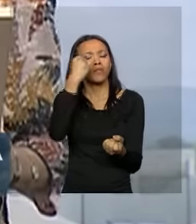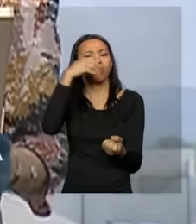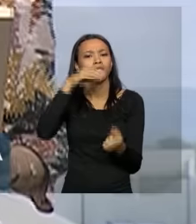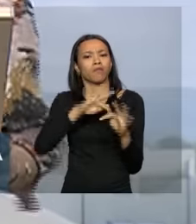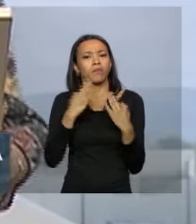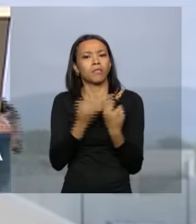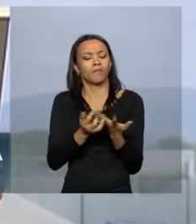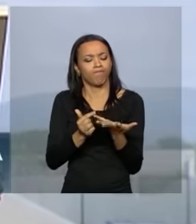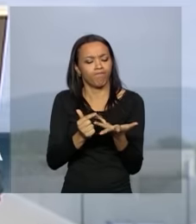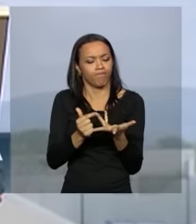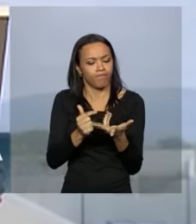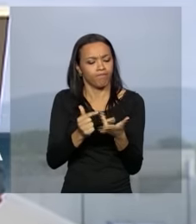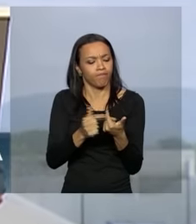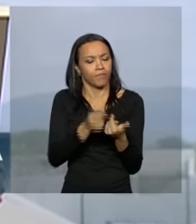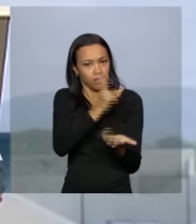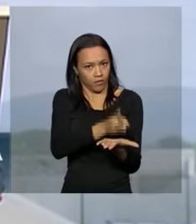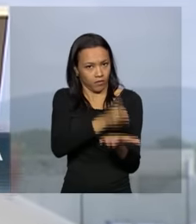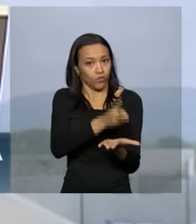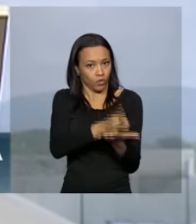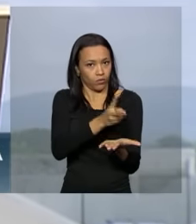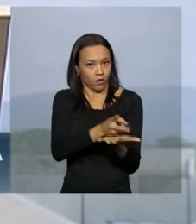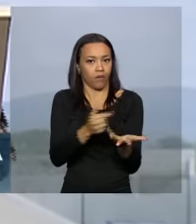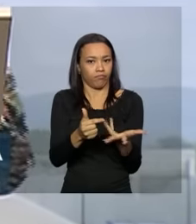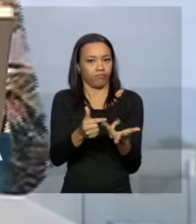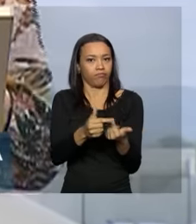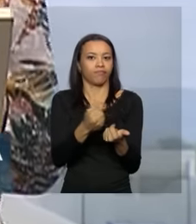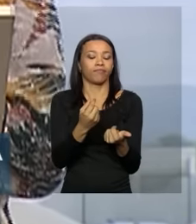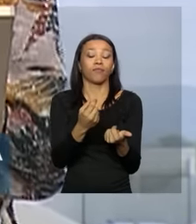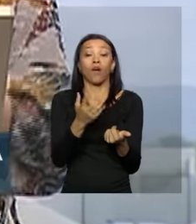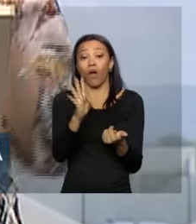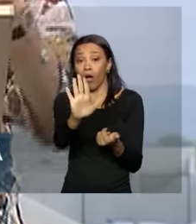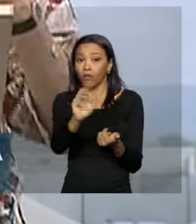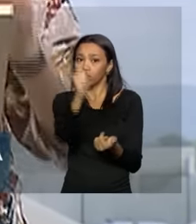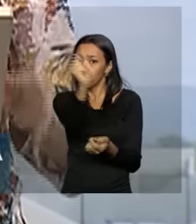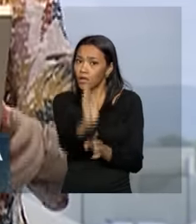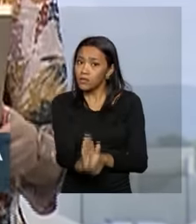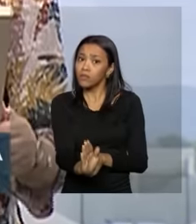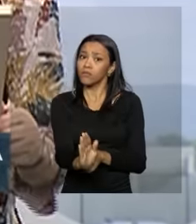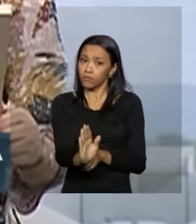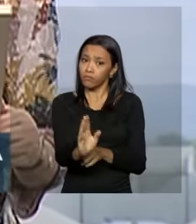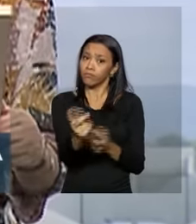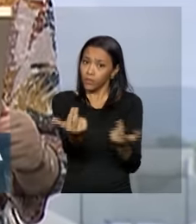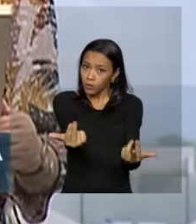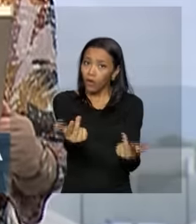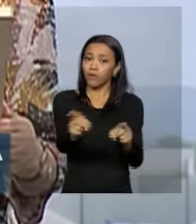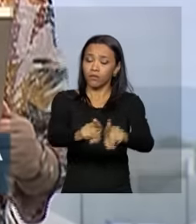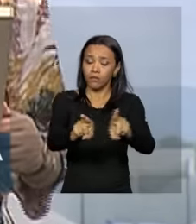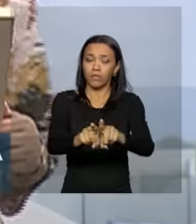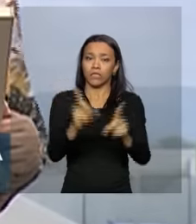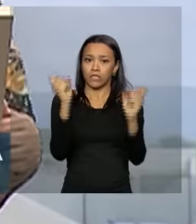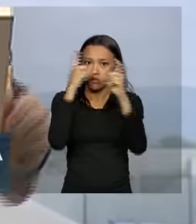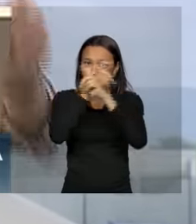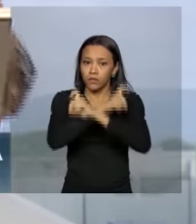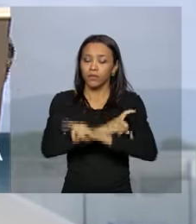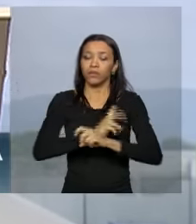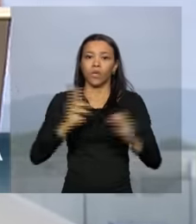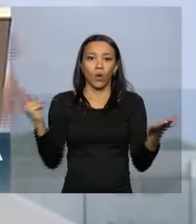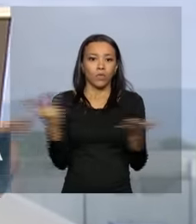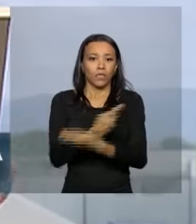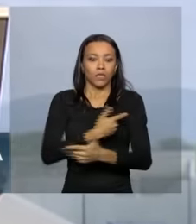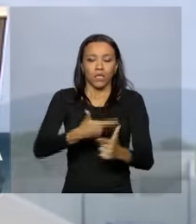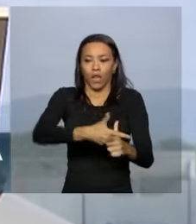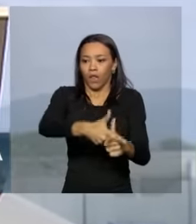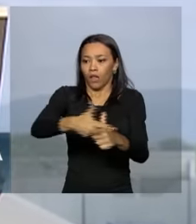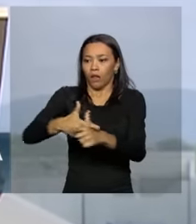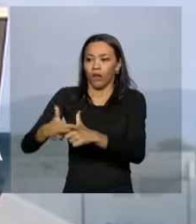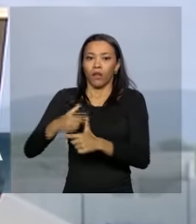família e que tem de ser mantido. Ora, no Brasil, nós estamos passando por uma dificuldade. Agora, tem uma